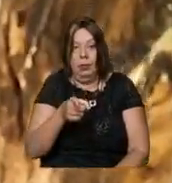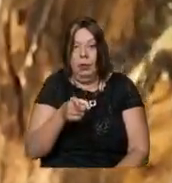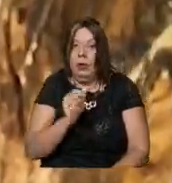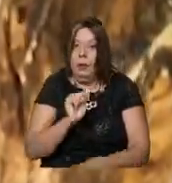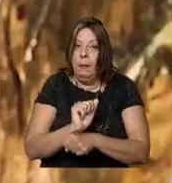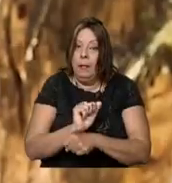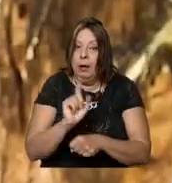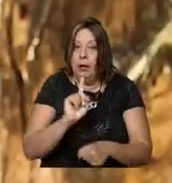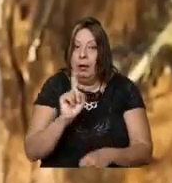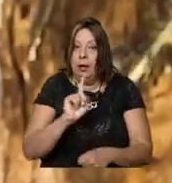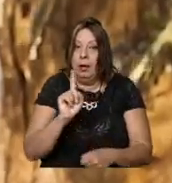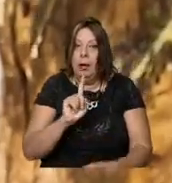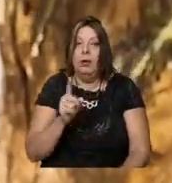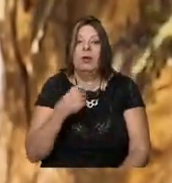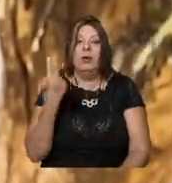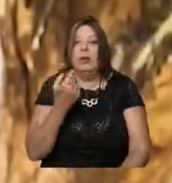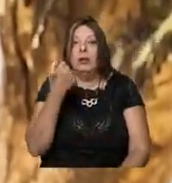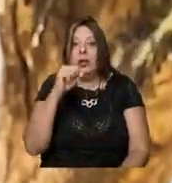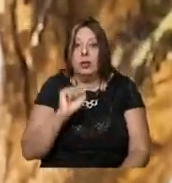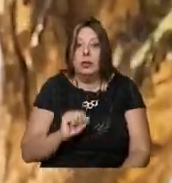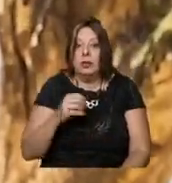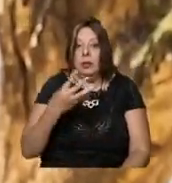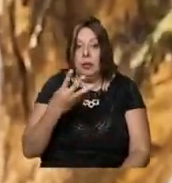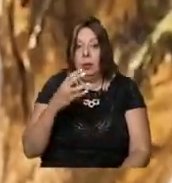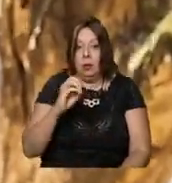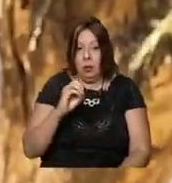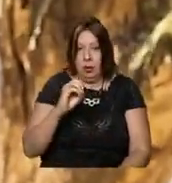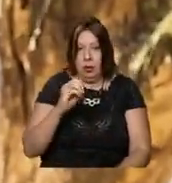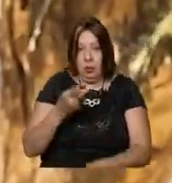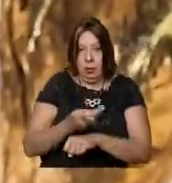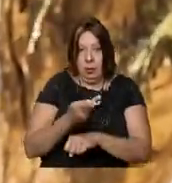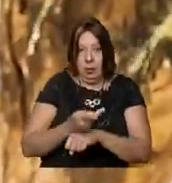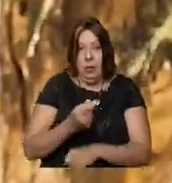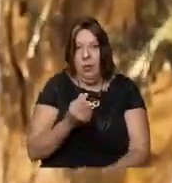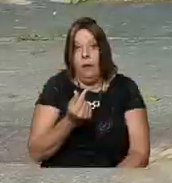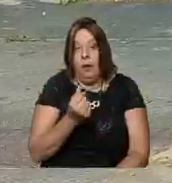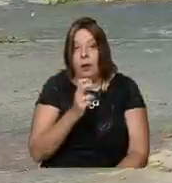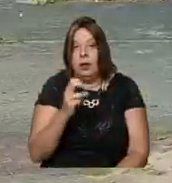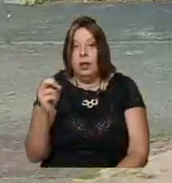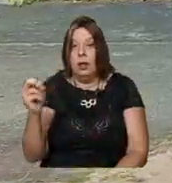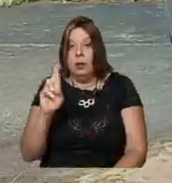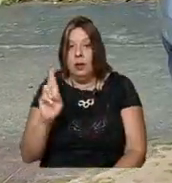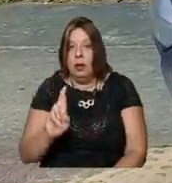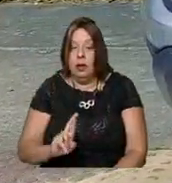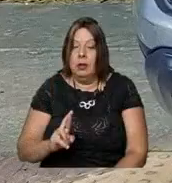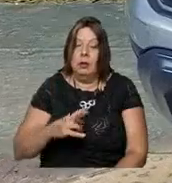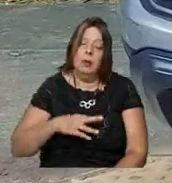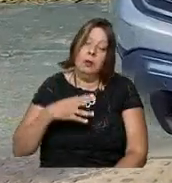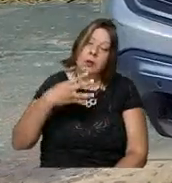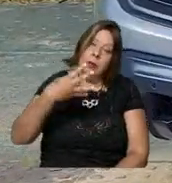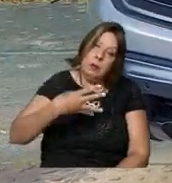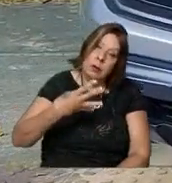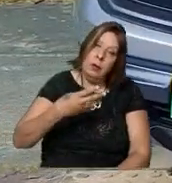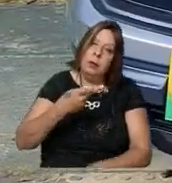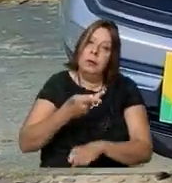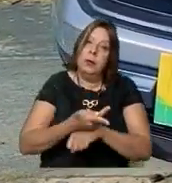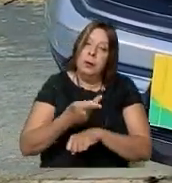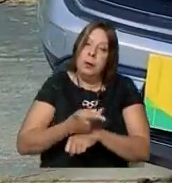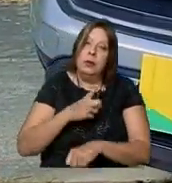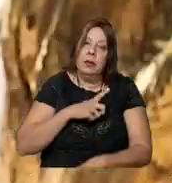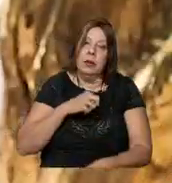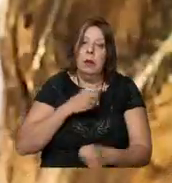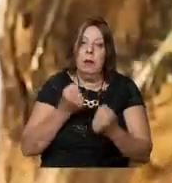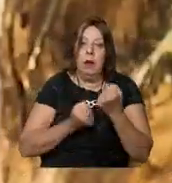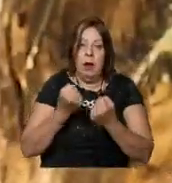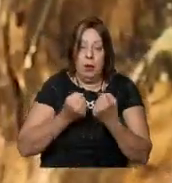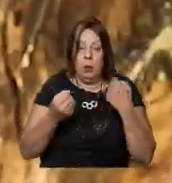aí, no Gira Sergipe tem 40 prêmios de R$ 500. Lembrando que o quarto mega prêmio tem uma Fiat Toro e